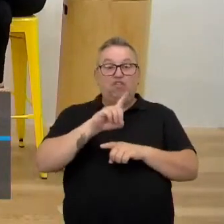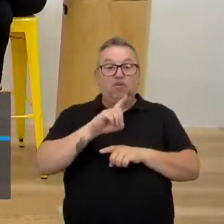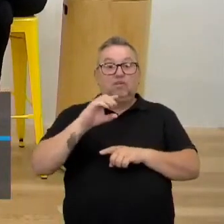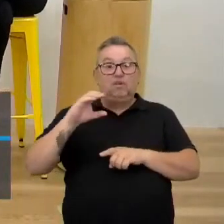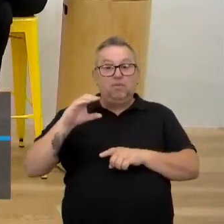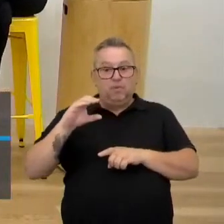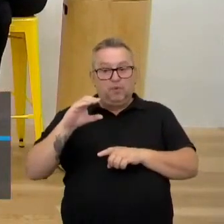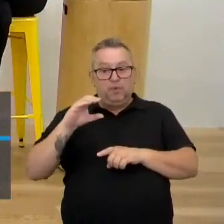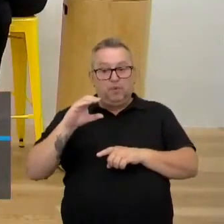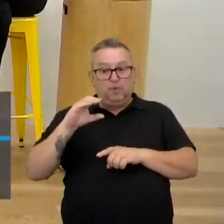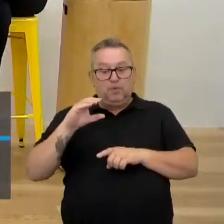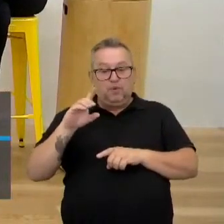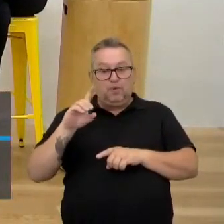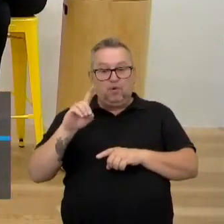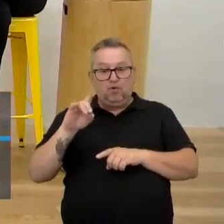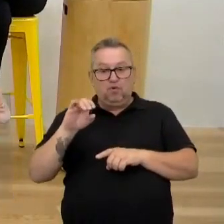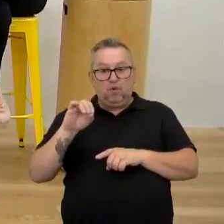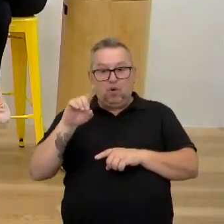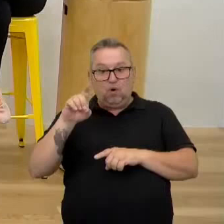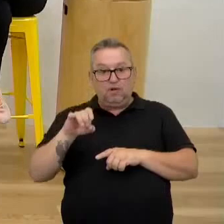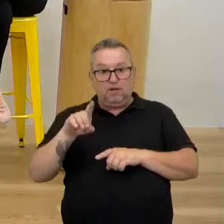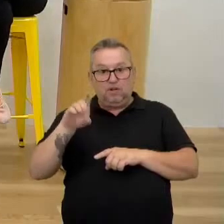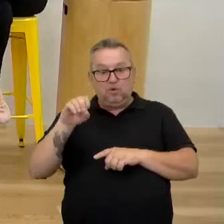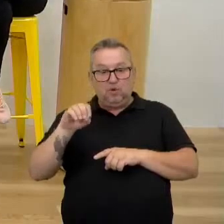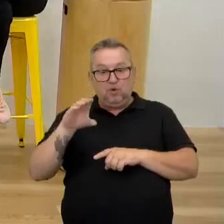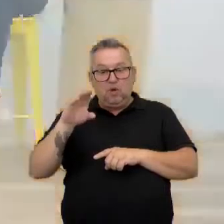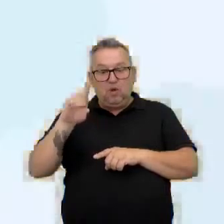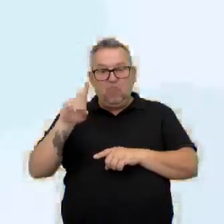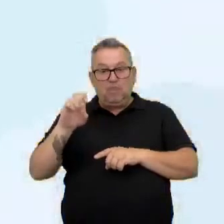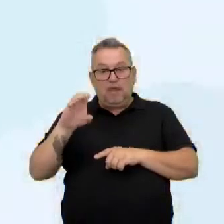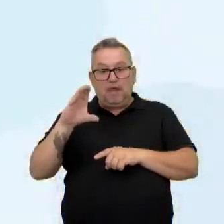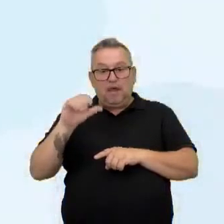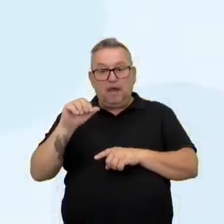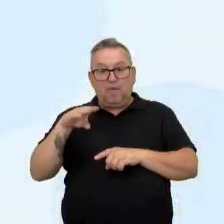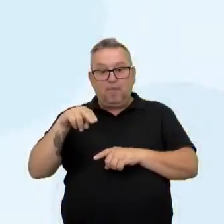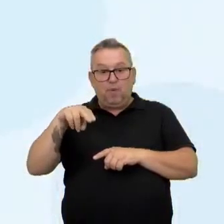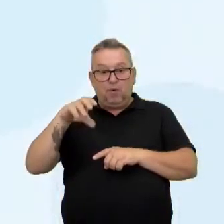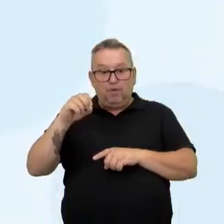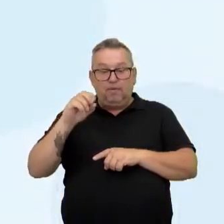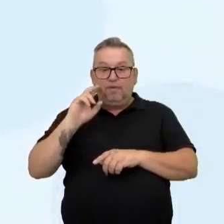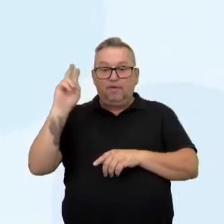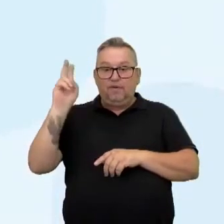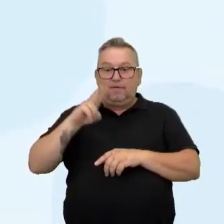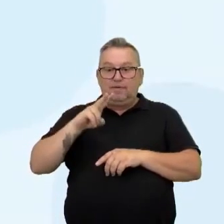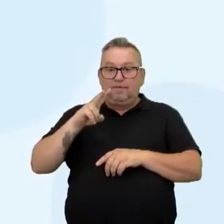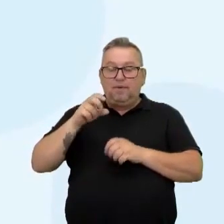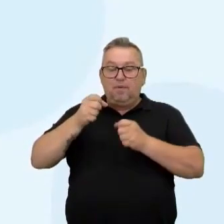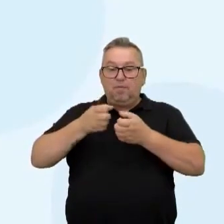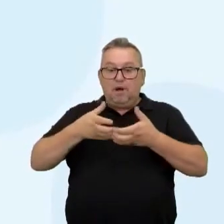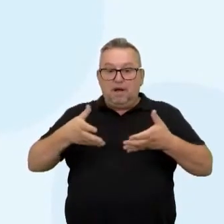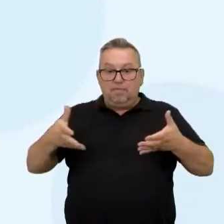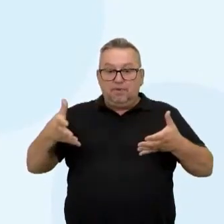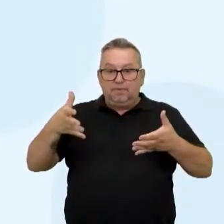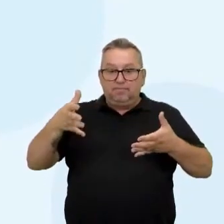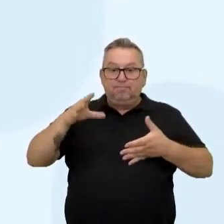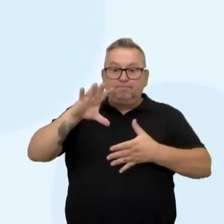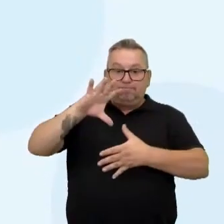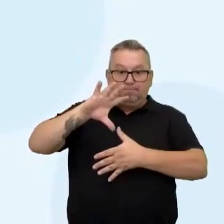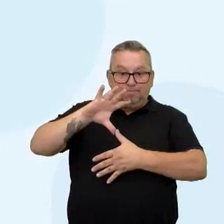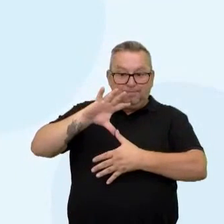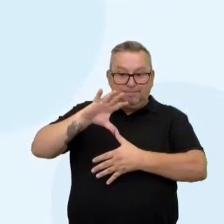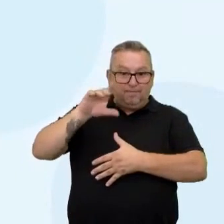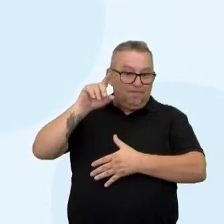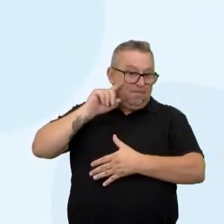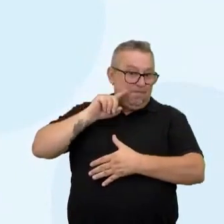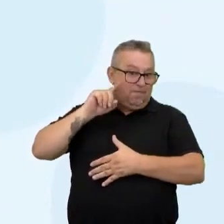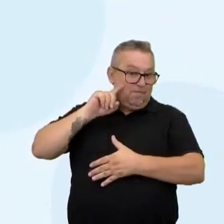fazer aí uma relação com o continente americano e com o continente africano aí, ó. Então nós temos na América aí,